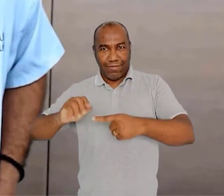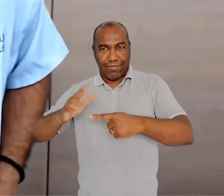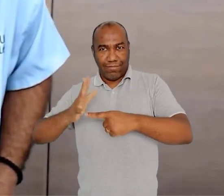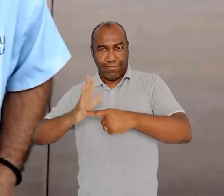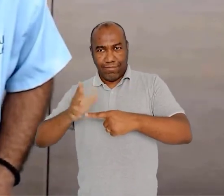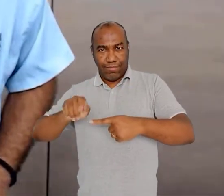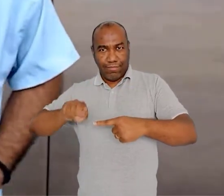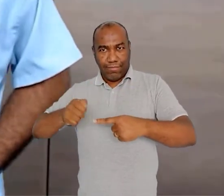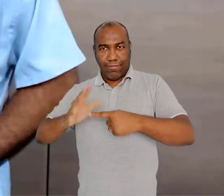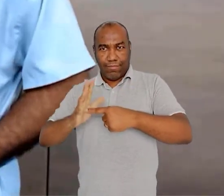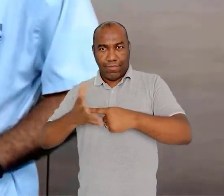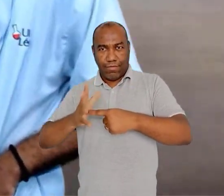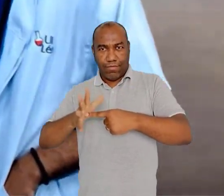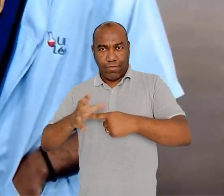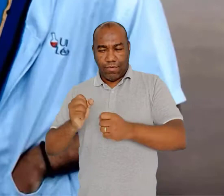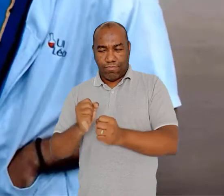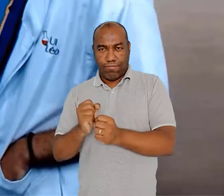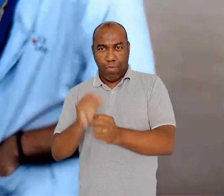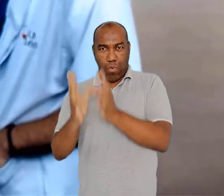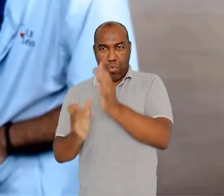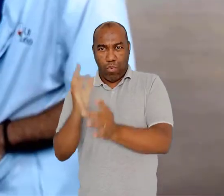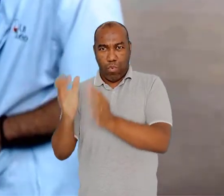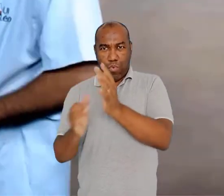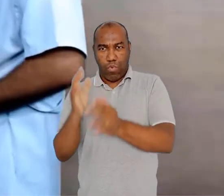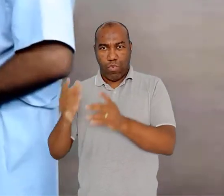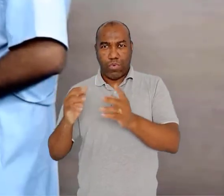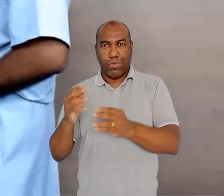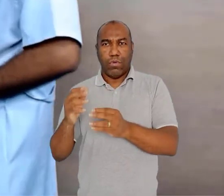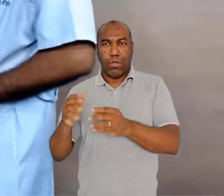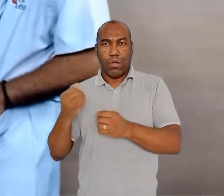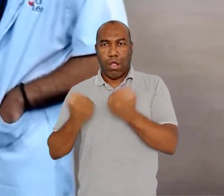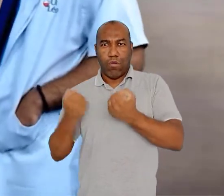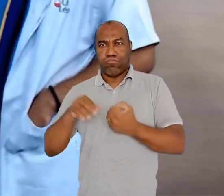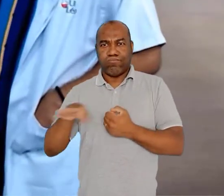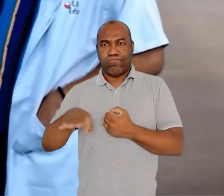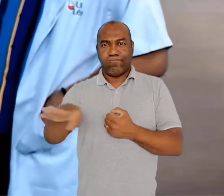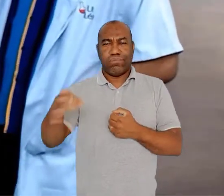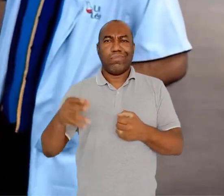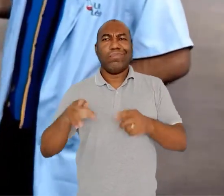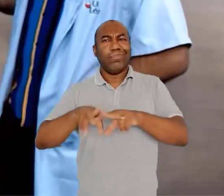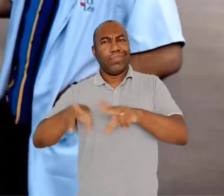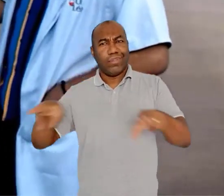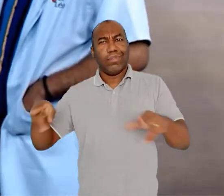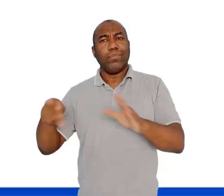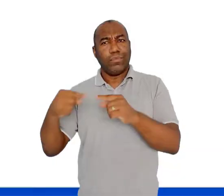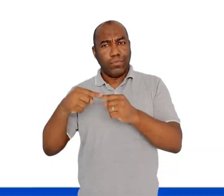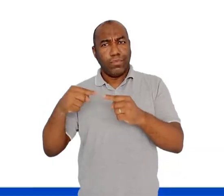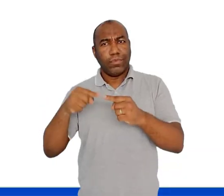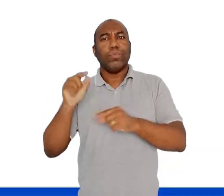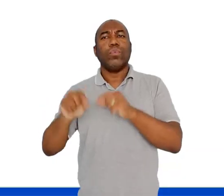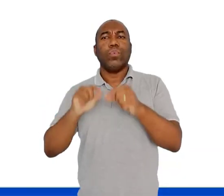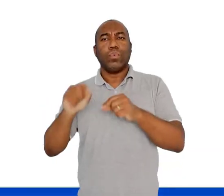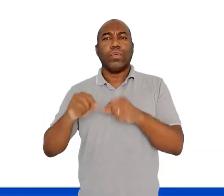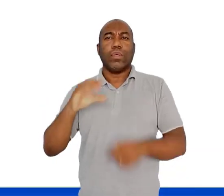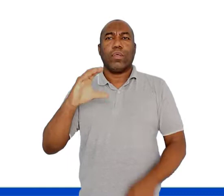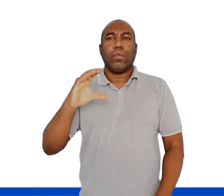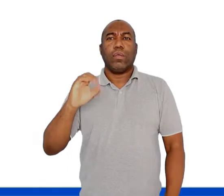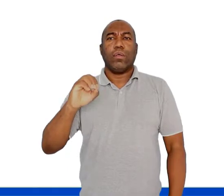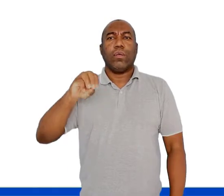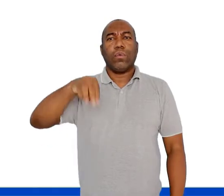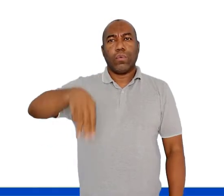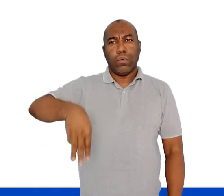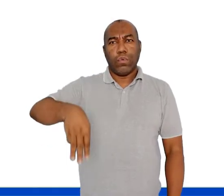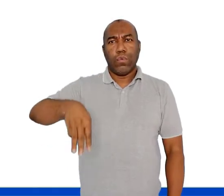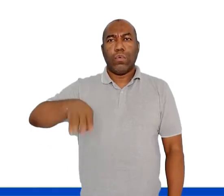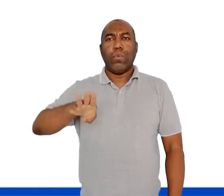que é uma combustão. O que é uma combustão, então, né? A combustão é uma reação química exotérmica entre dois reagentes,